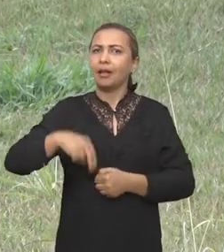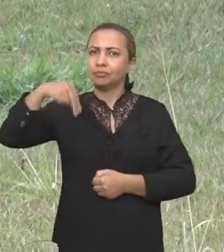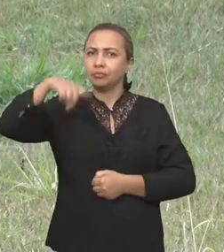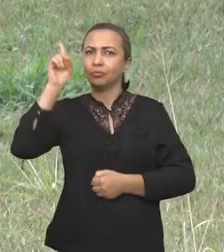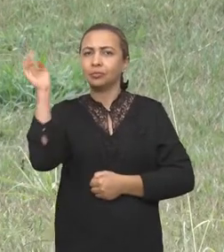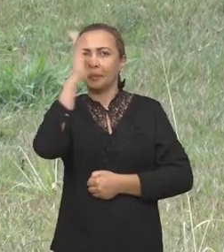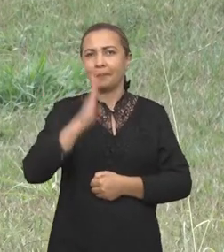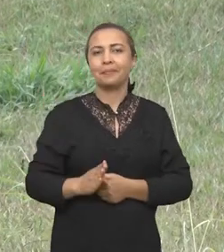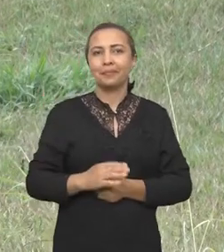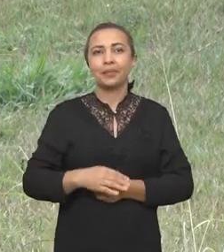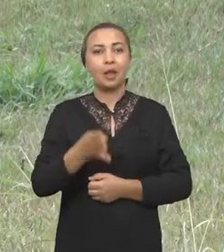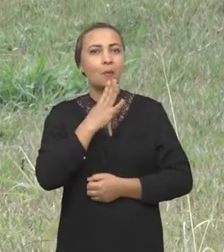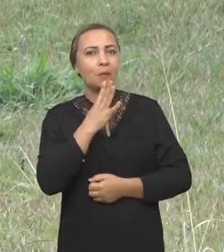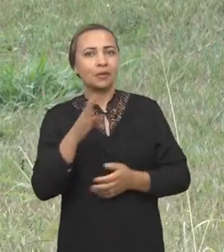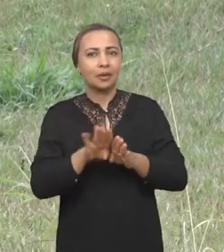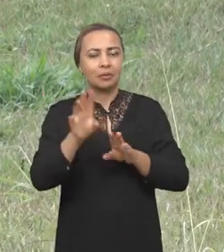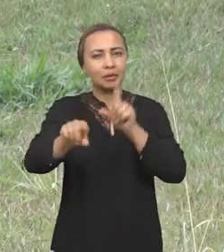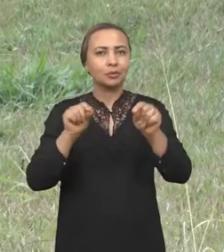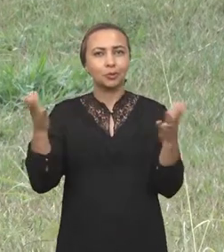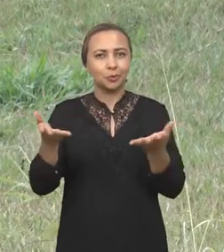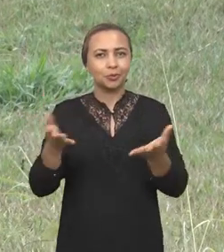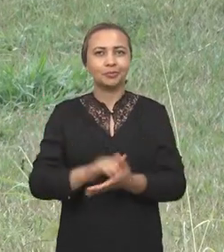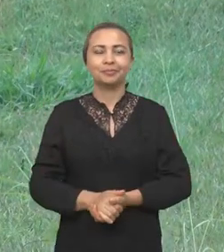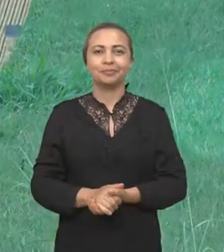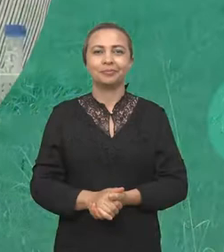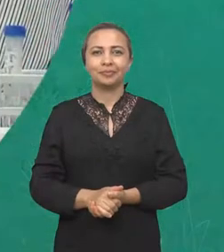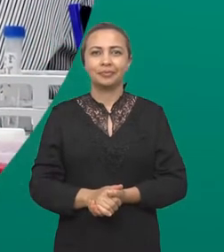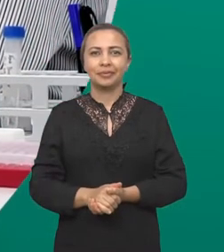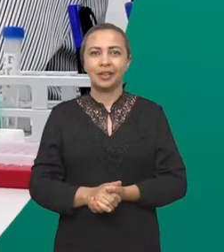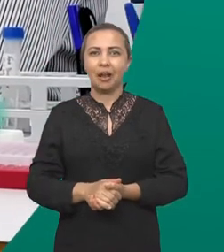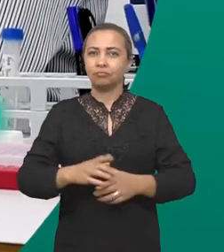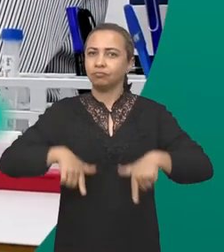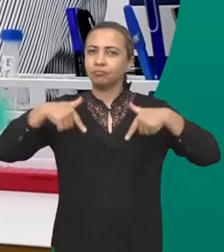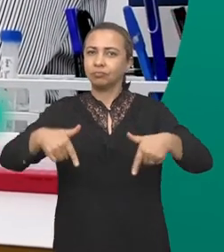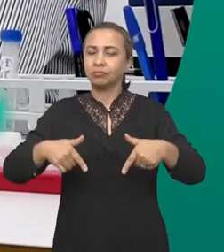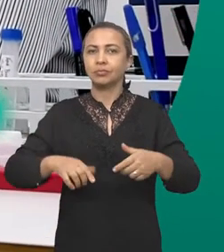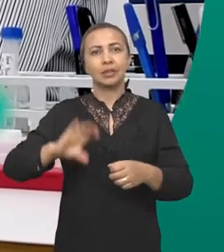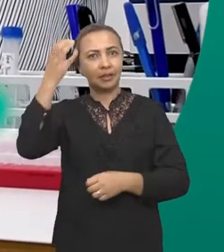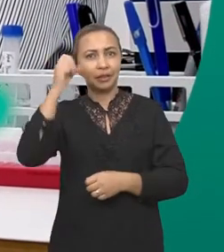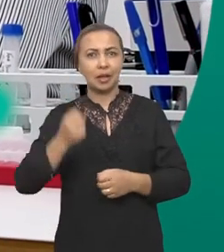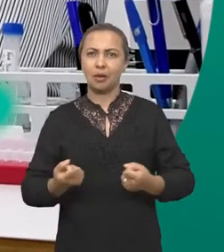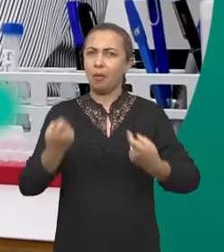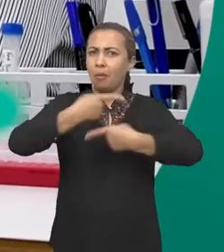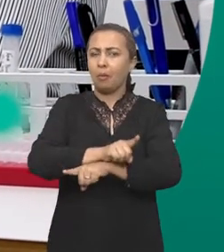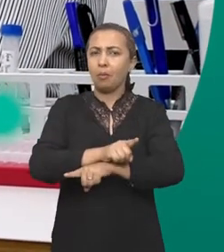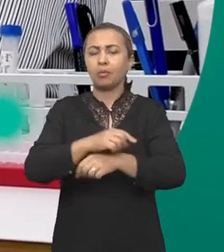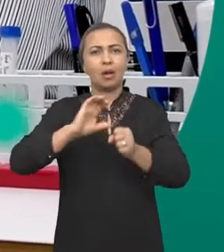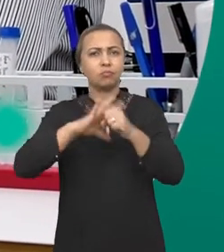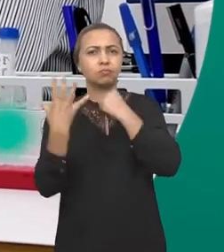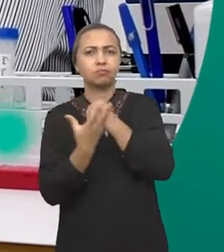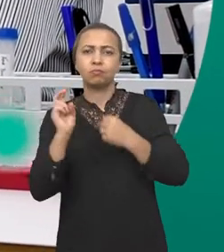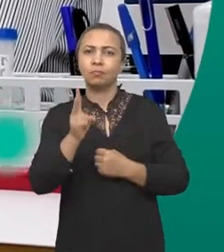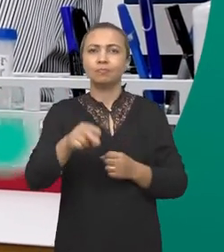produzidas no Nordeste brasileiro. Vamos conhecer os destaques de hoje? E a batalha da ciência contra o coronavírus